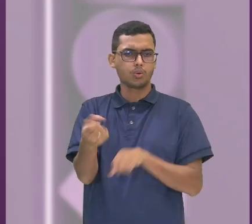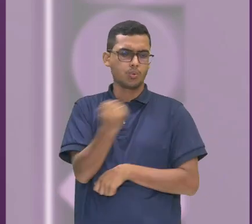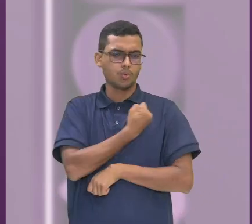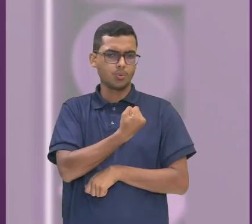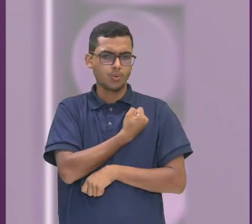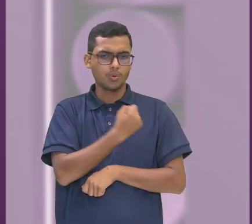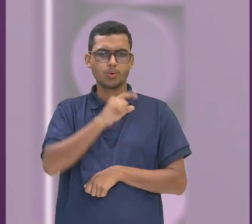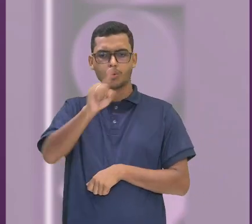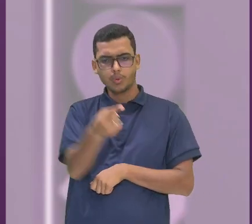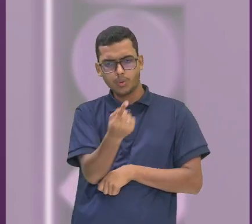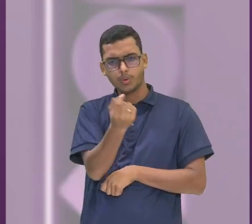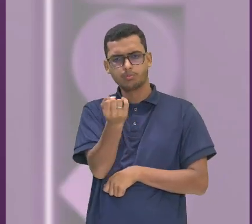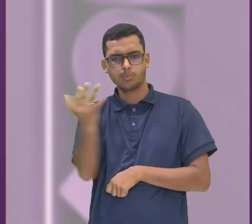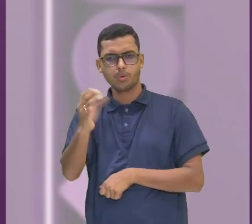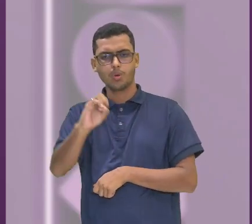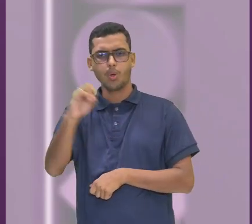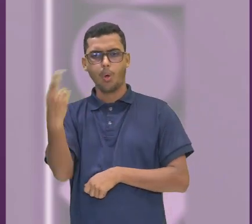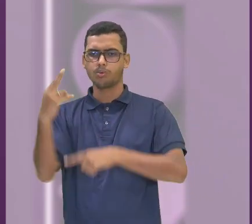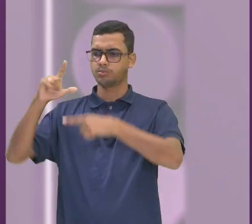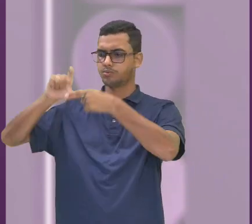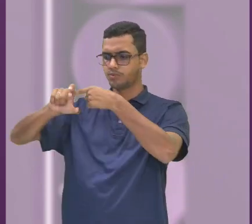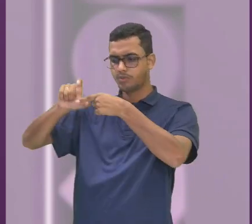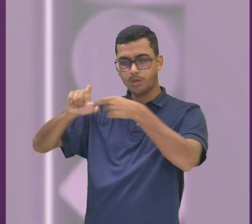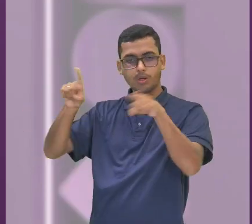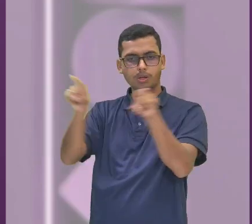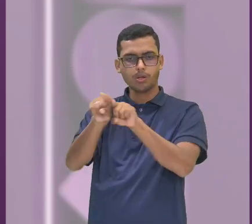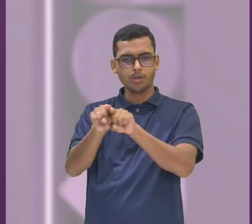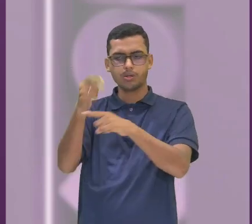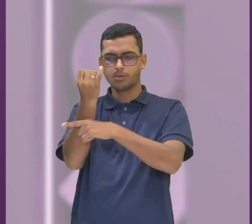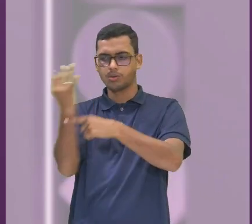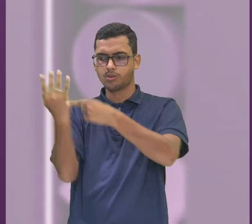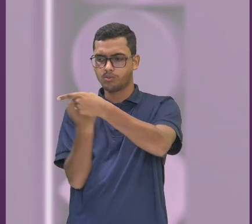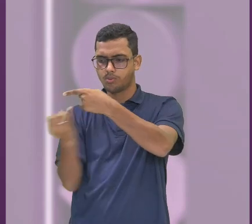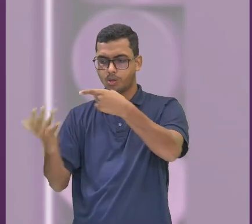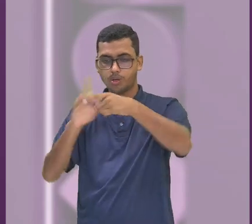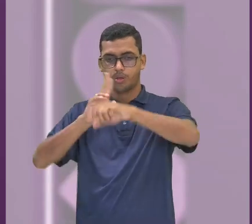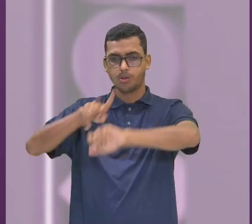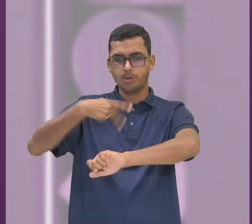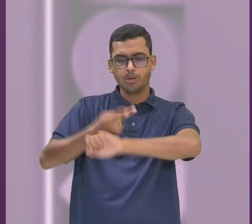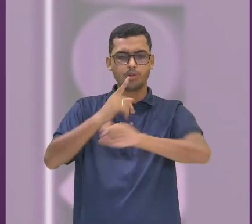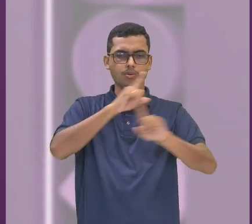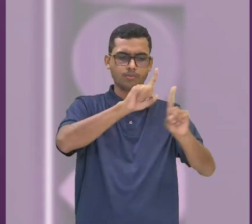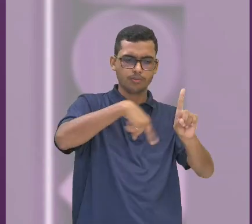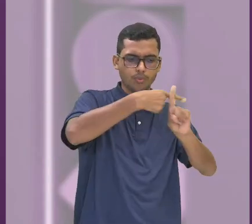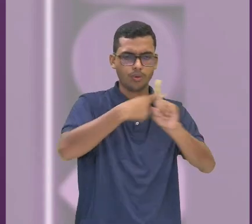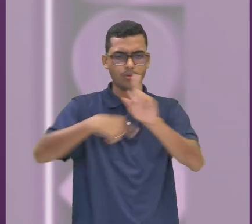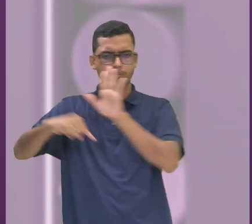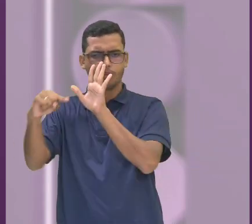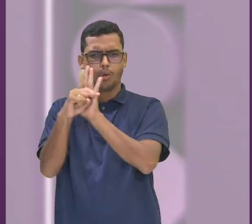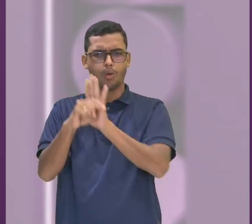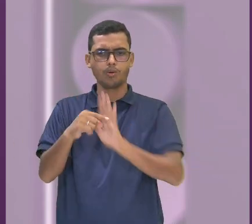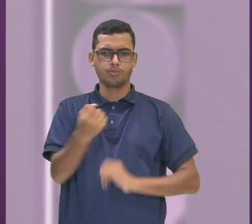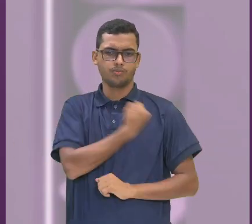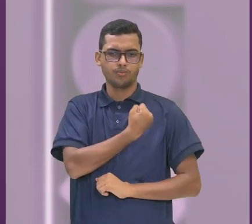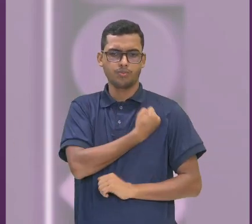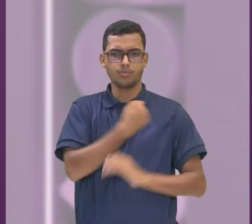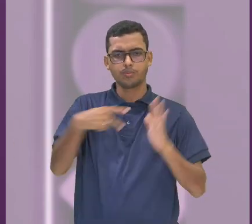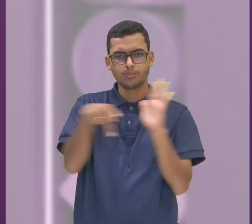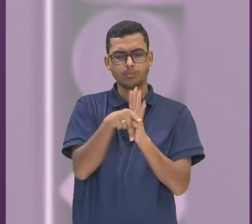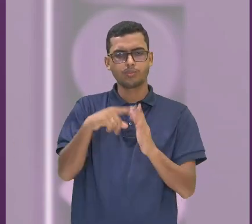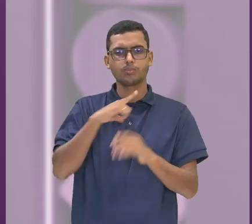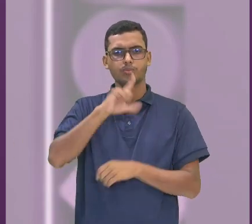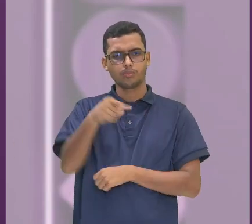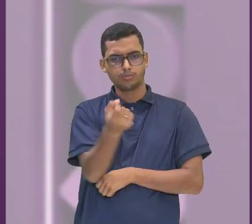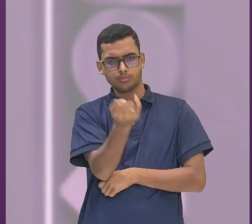decimal quanto na forma de fração e depois adicionando a adição e a subtração de números decimais.